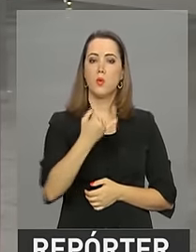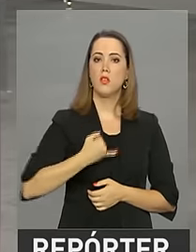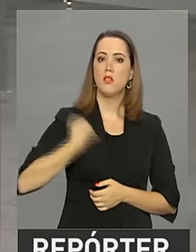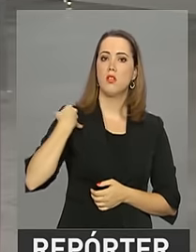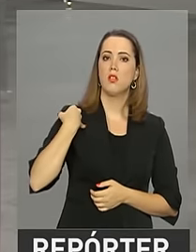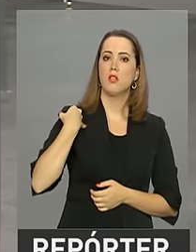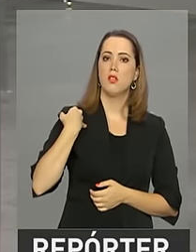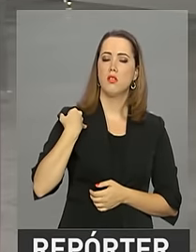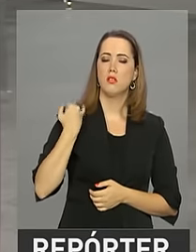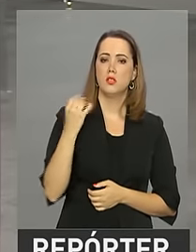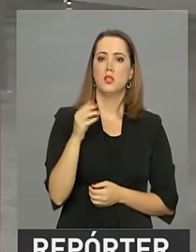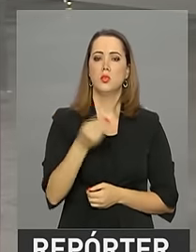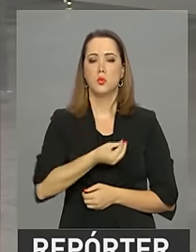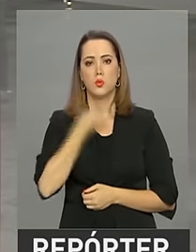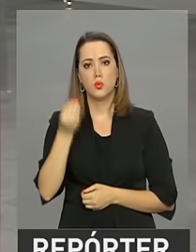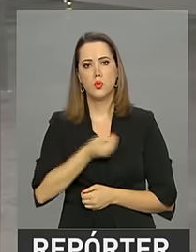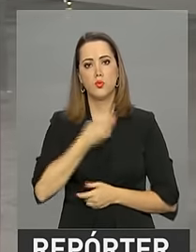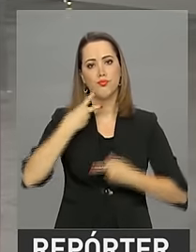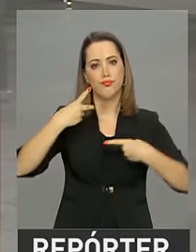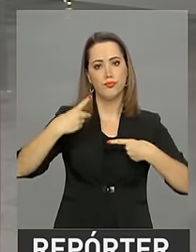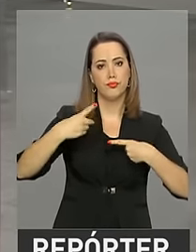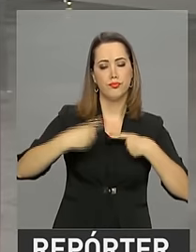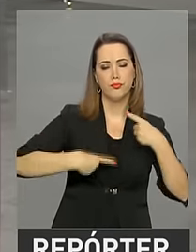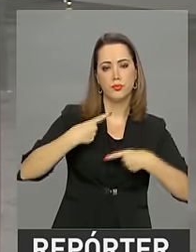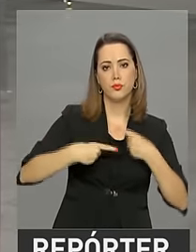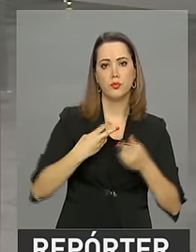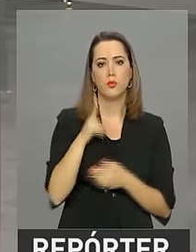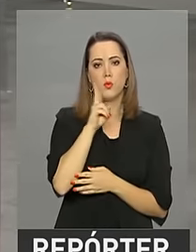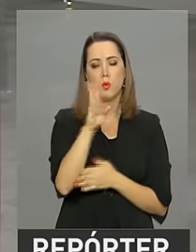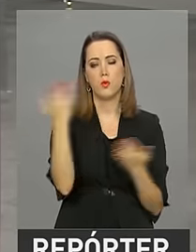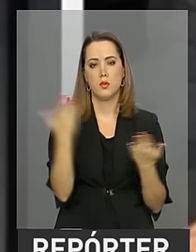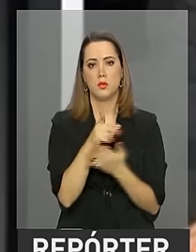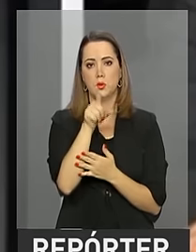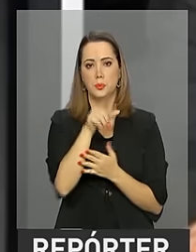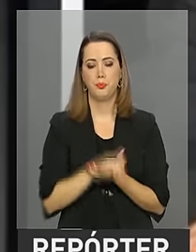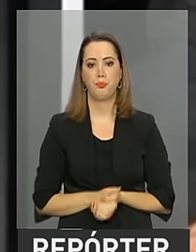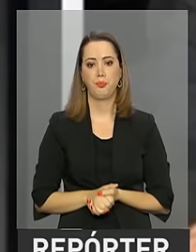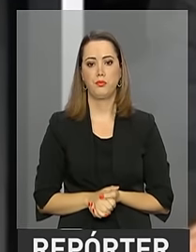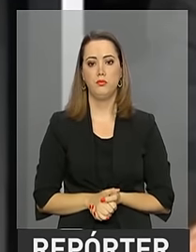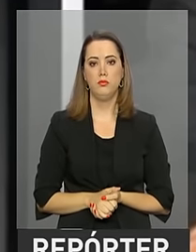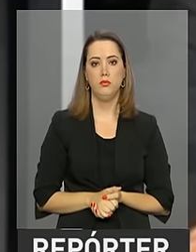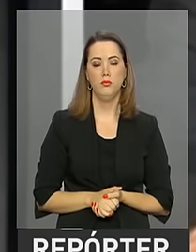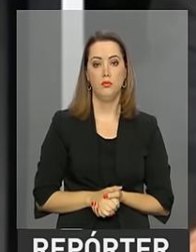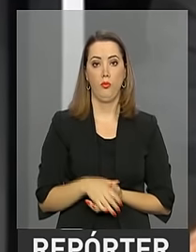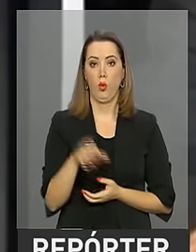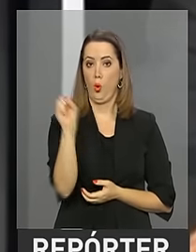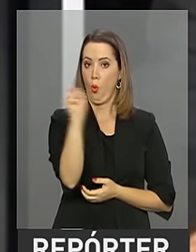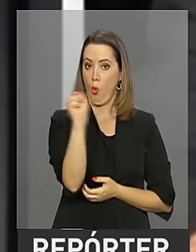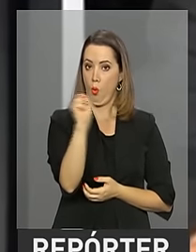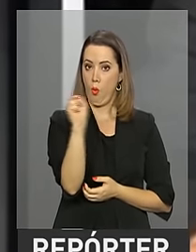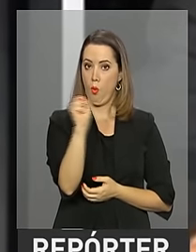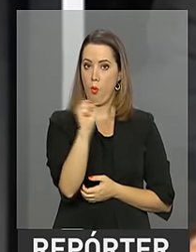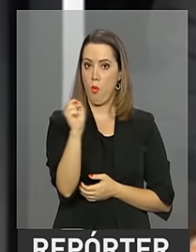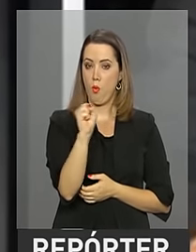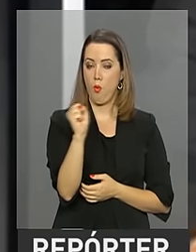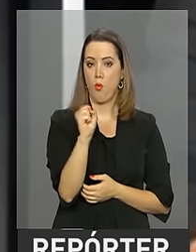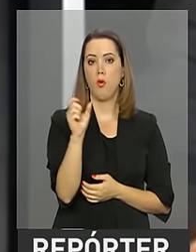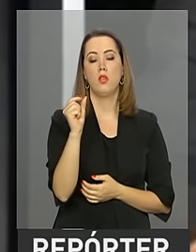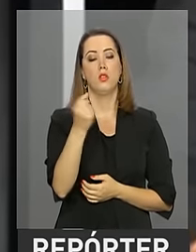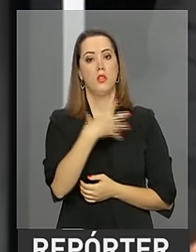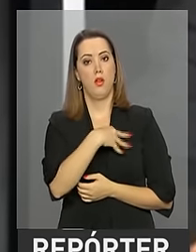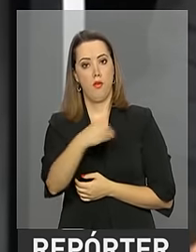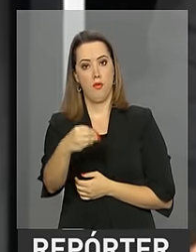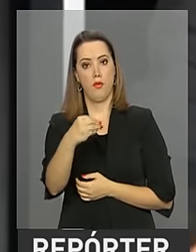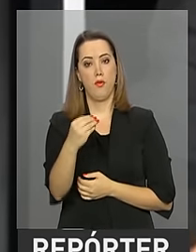pública vamos acompanhar agora um perfil do presidente oitavo e mais novo filho de um casal de imigrantes